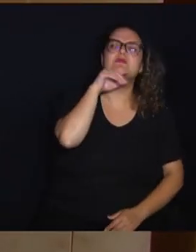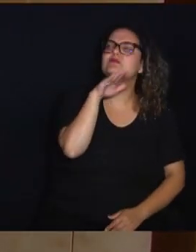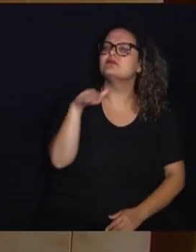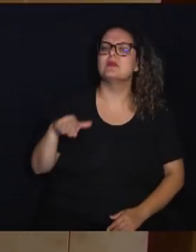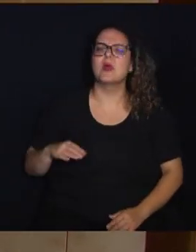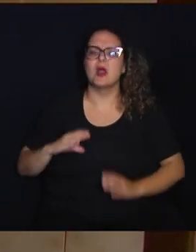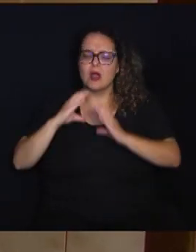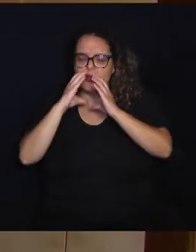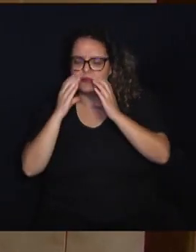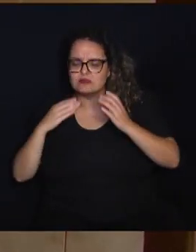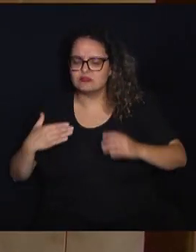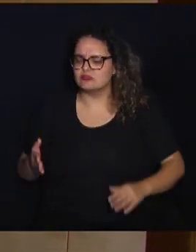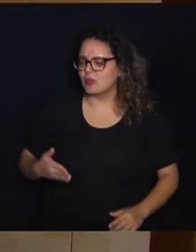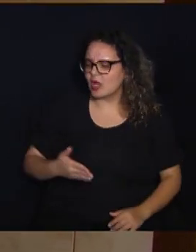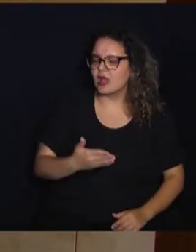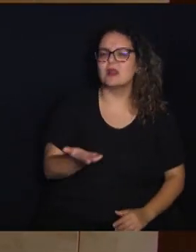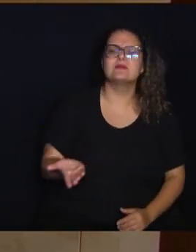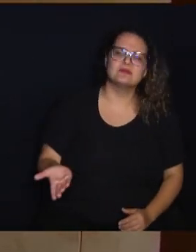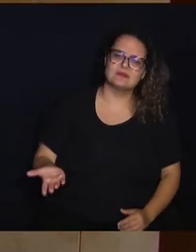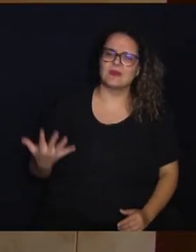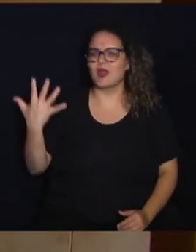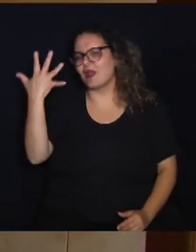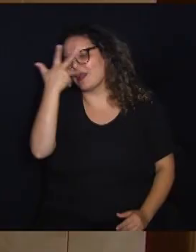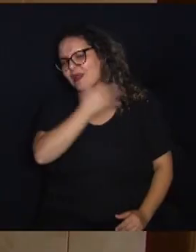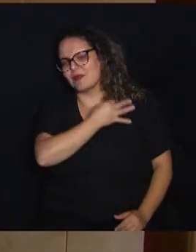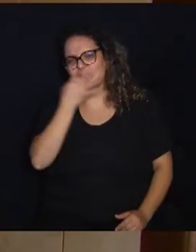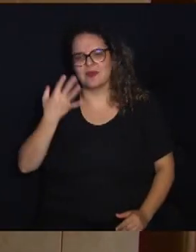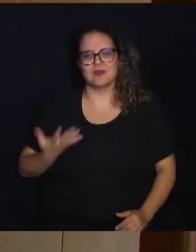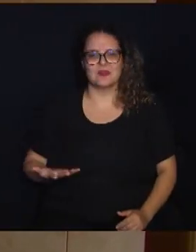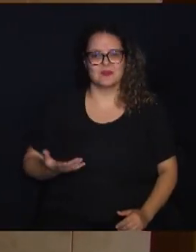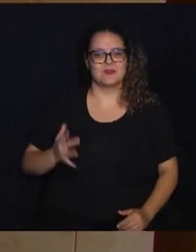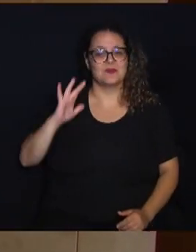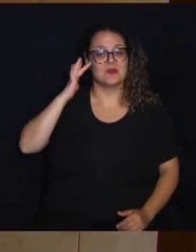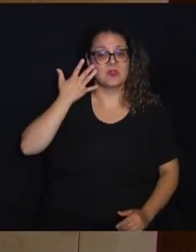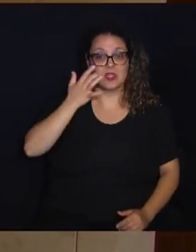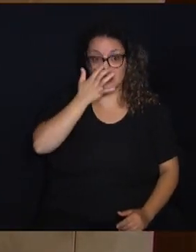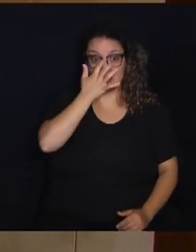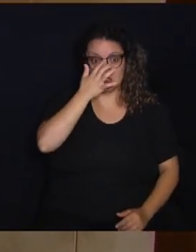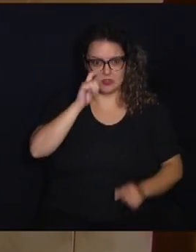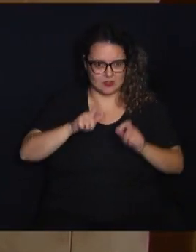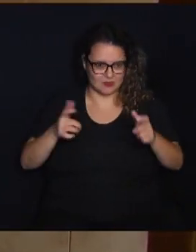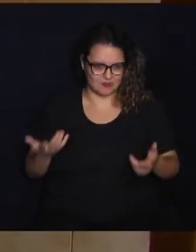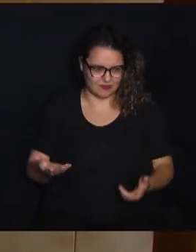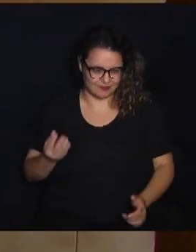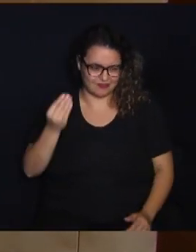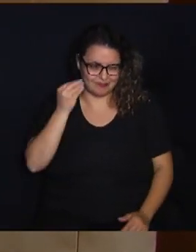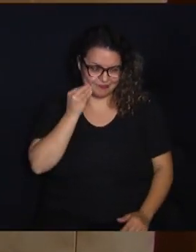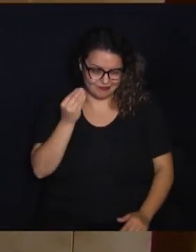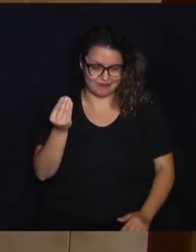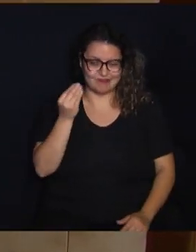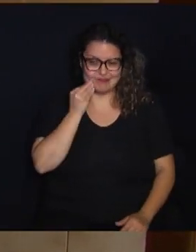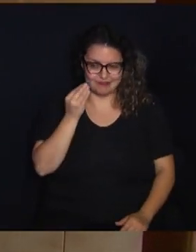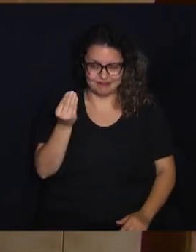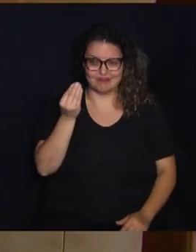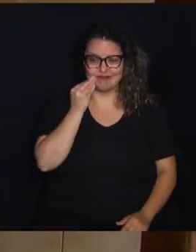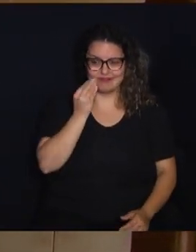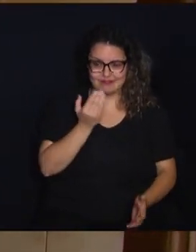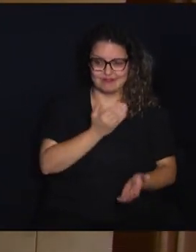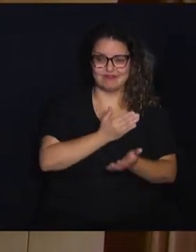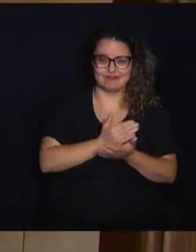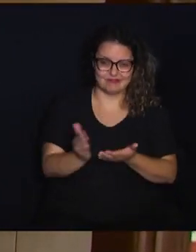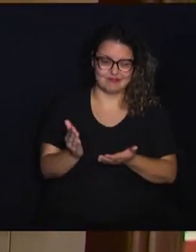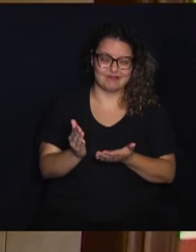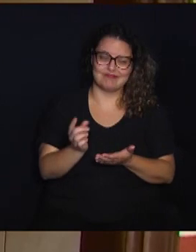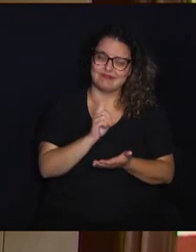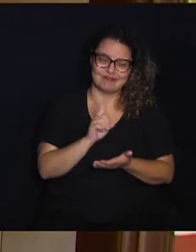capivara, peixe e tal, beleza. E o que o senhor acha dessas pessoas que tentam começam, mas